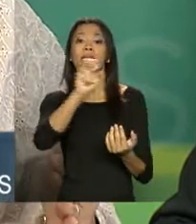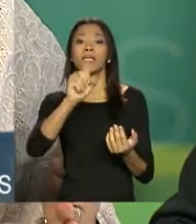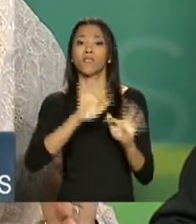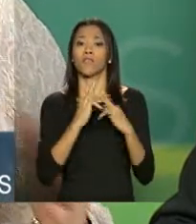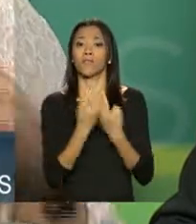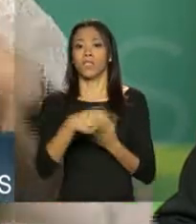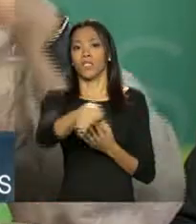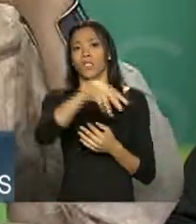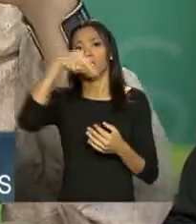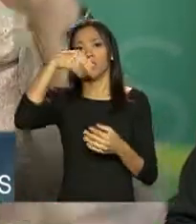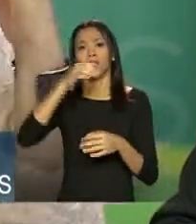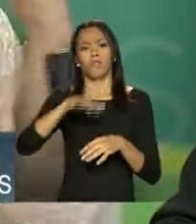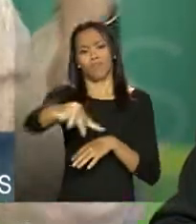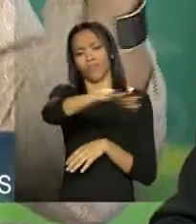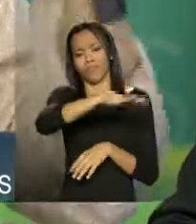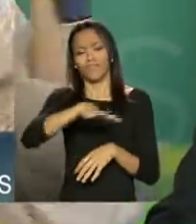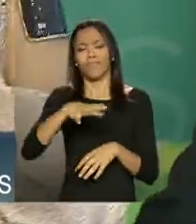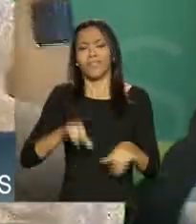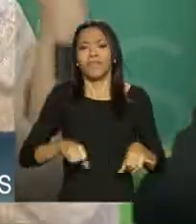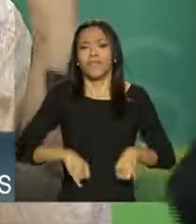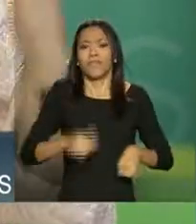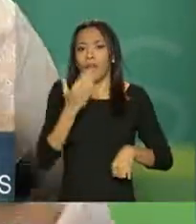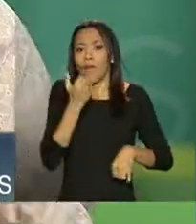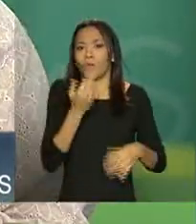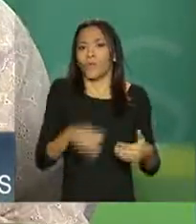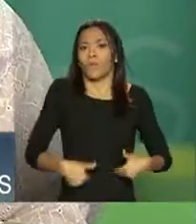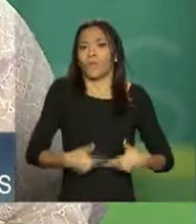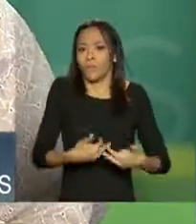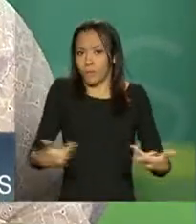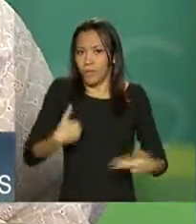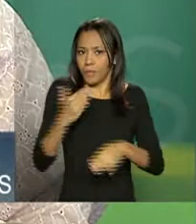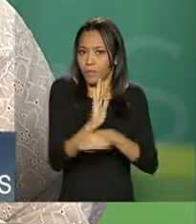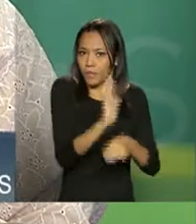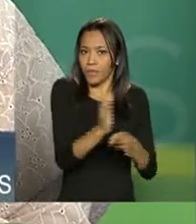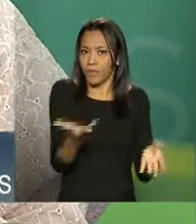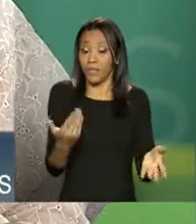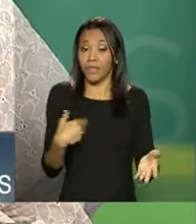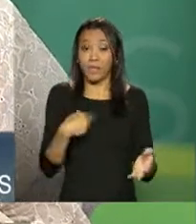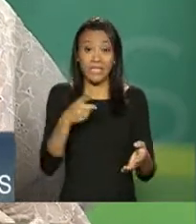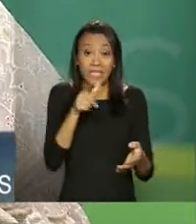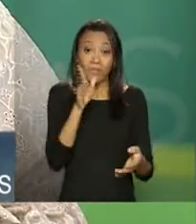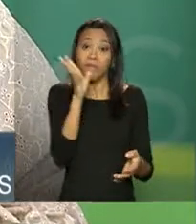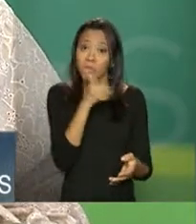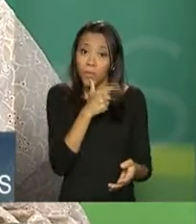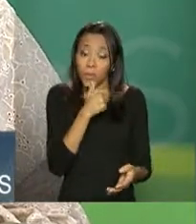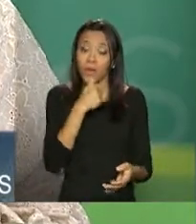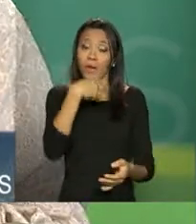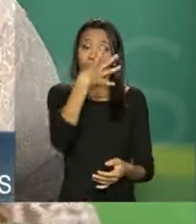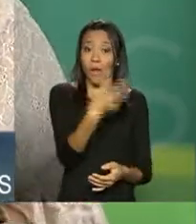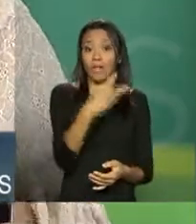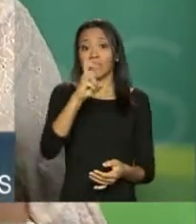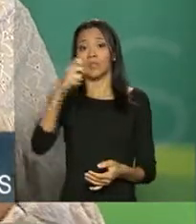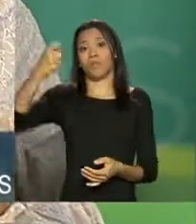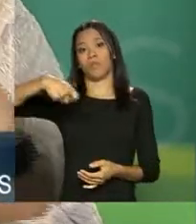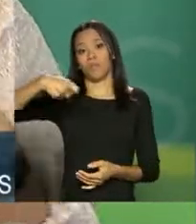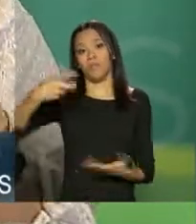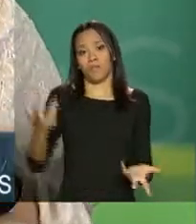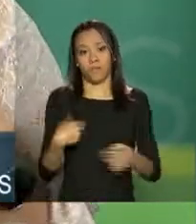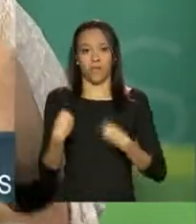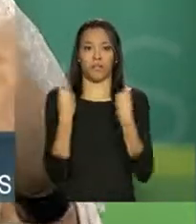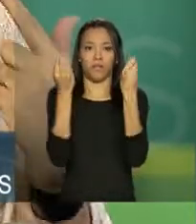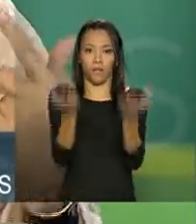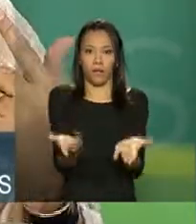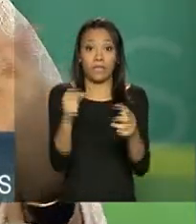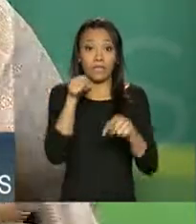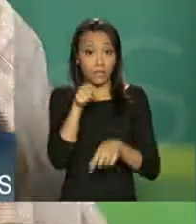Todo o estado Nordeste Então você tem um batalhão de coisas acontecendo os homens levam quatro cinco meses Então são coisas você entrega tá para